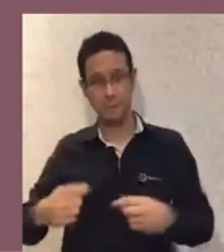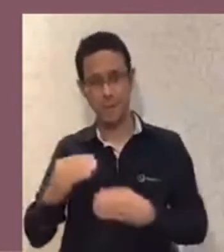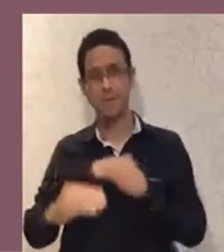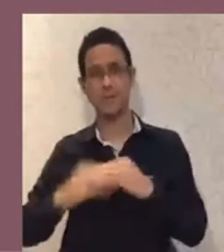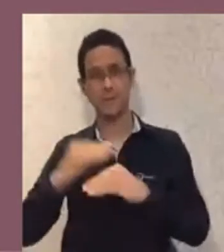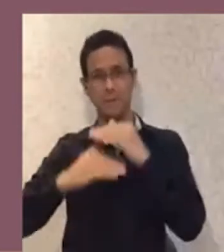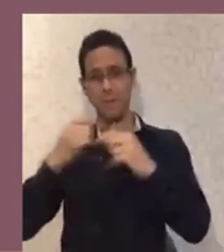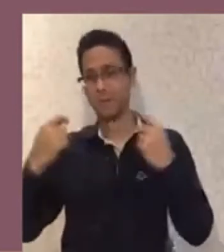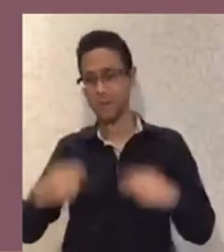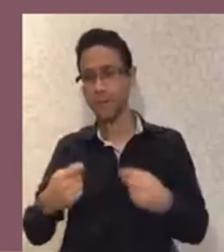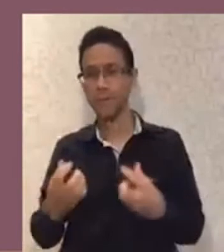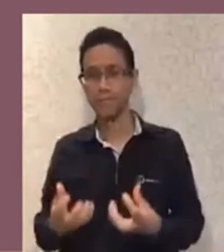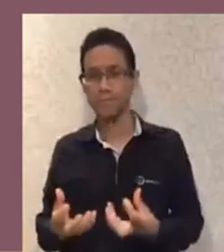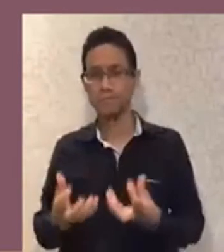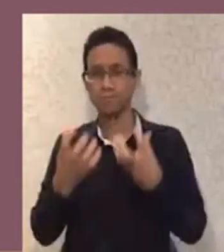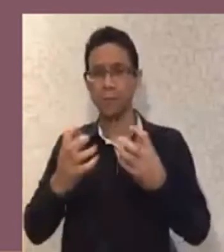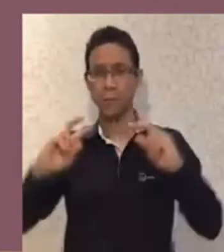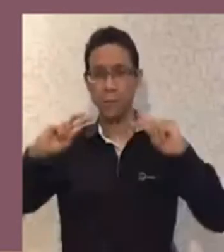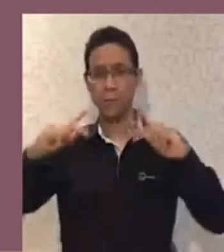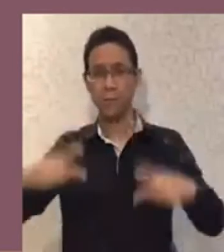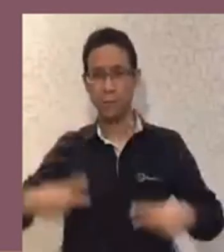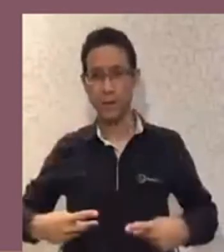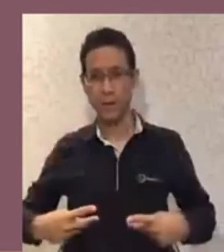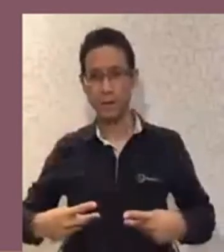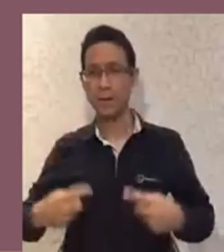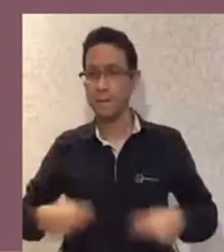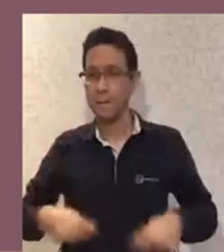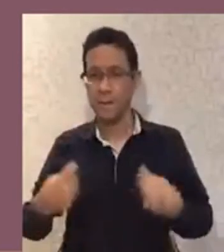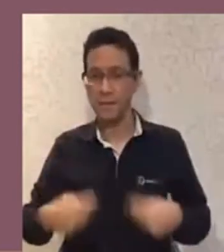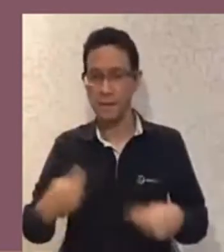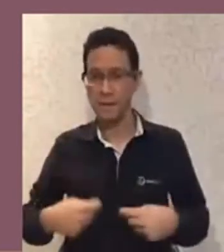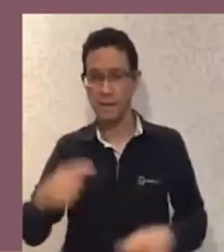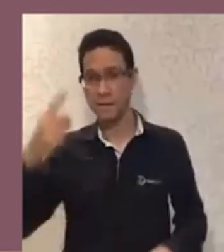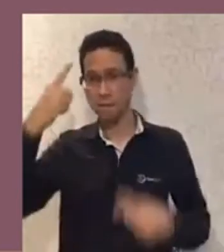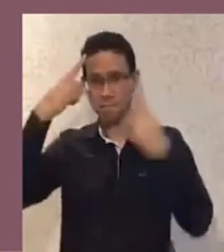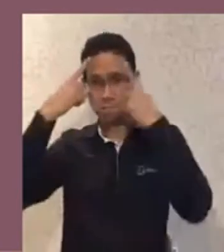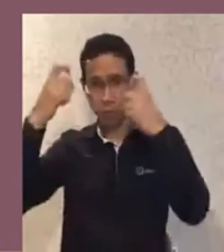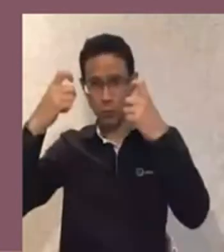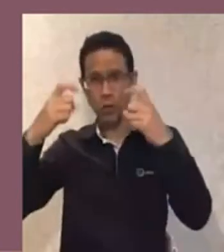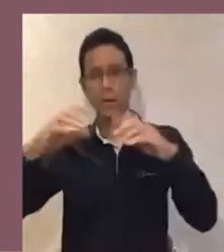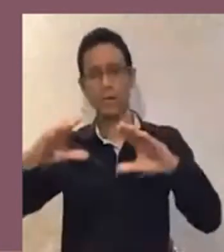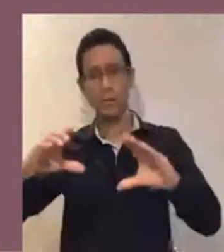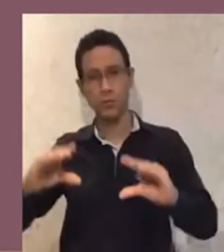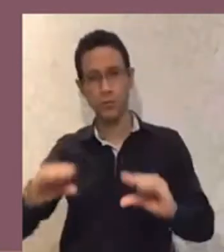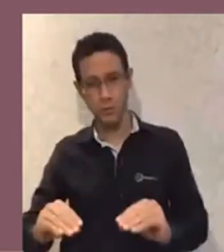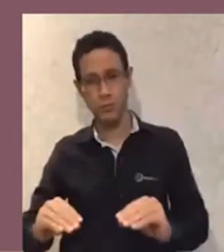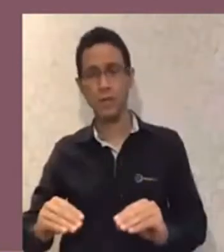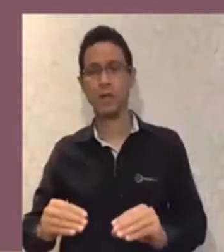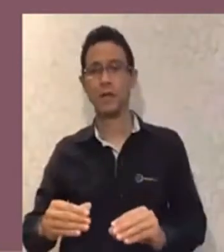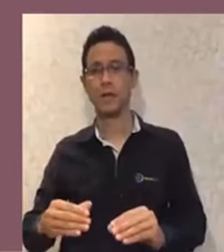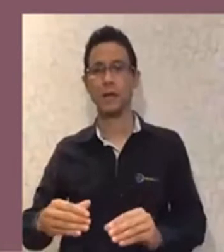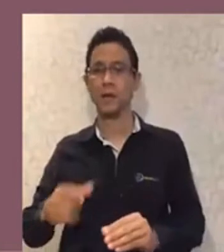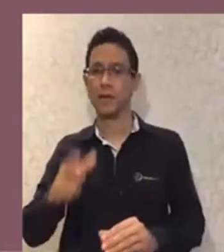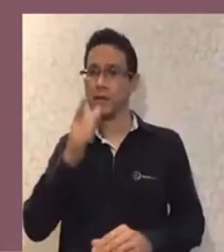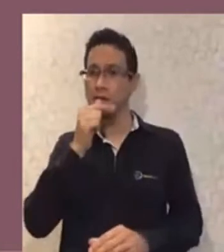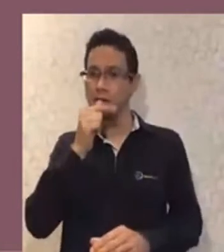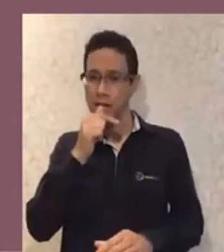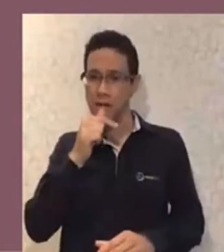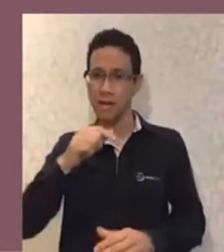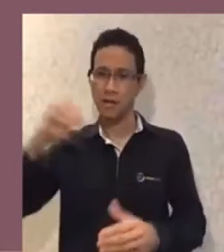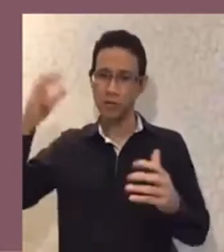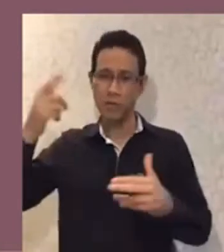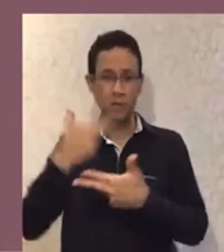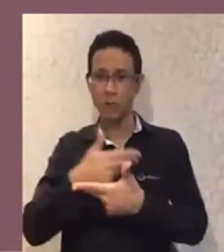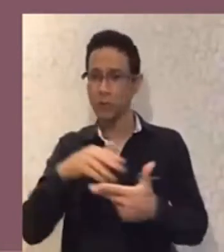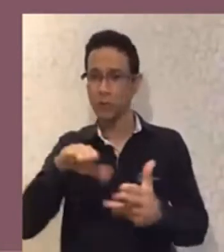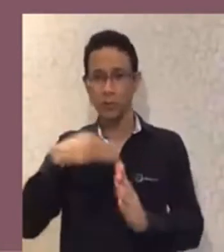de riqueza humana, que o país precisa acabar com a violência, que precisa de saneamento básico para todos, saúde, educação, se implica na